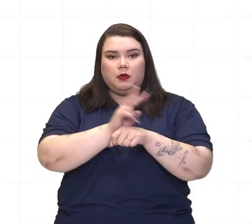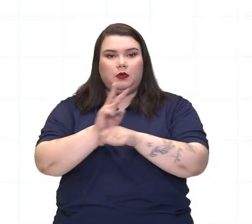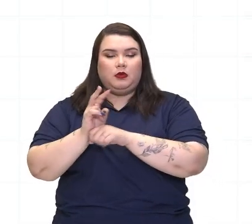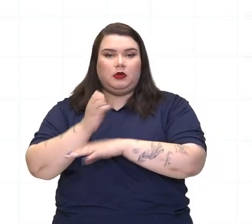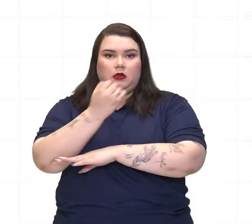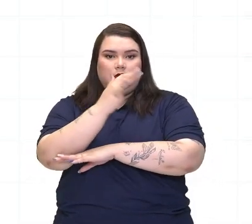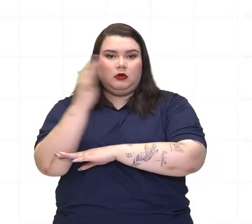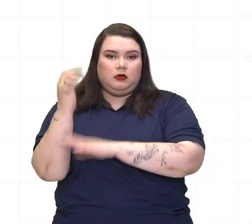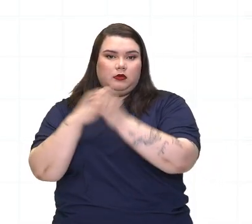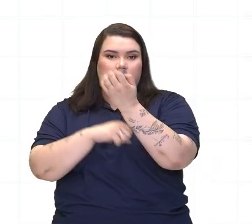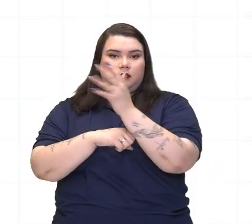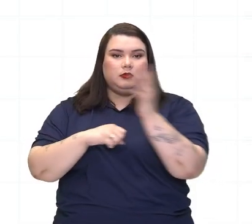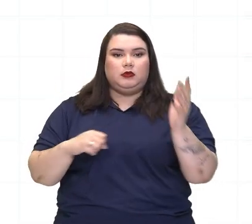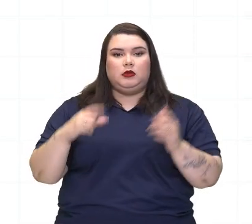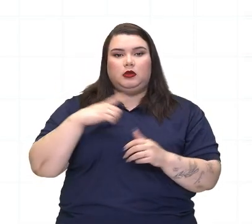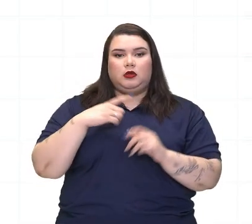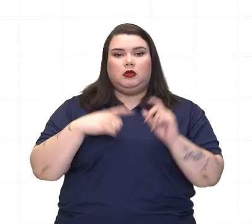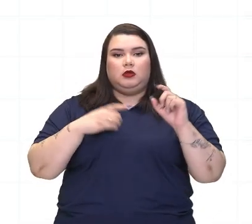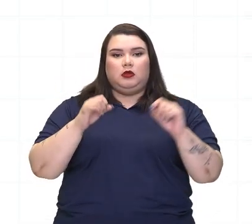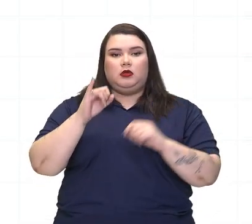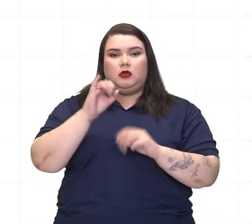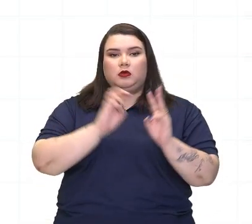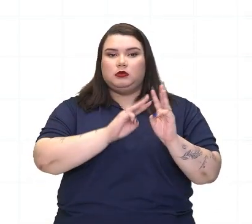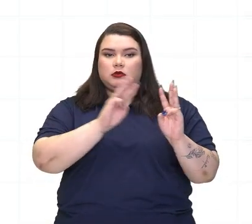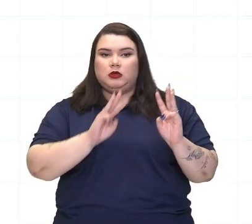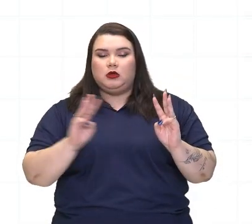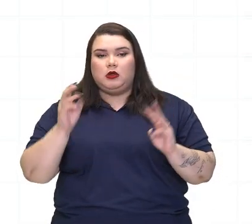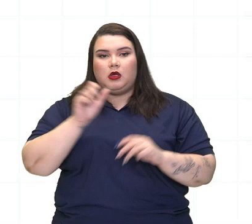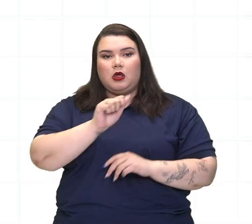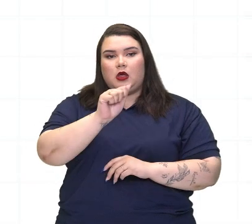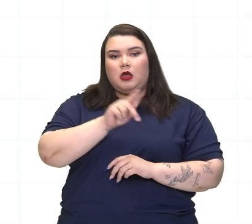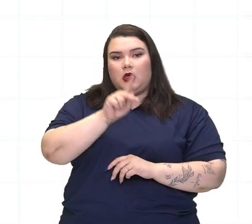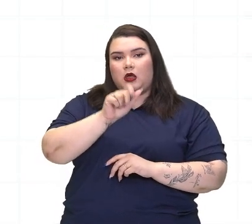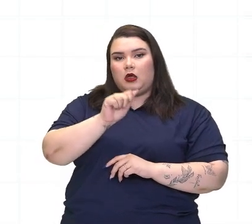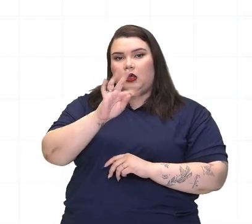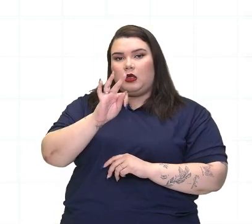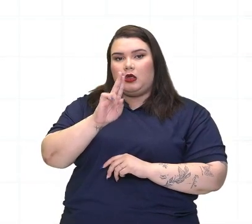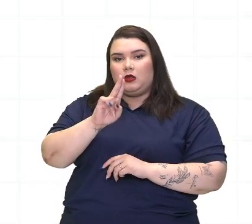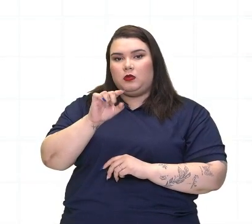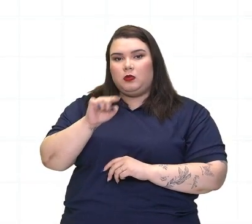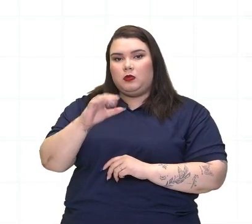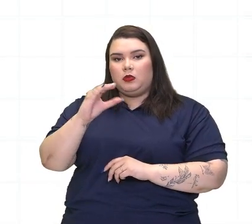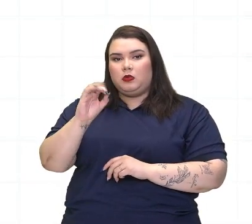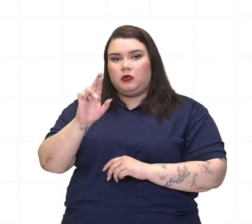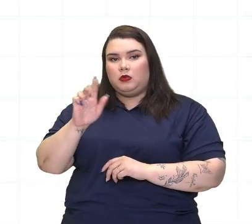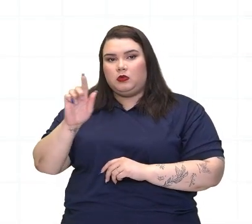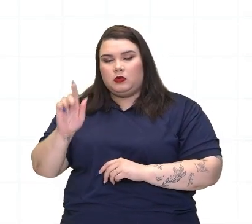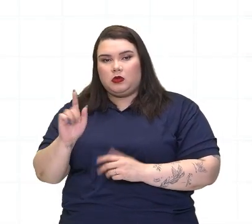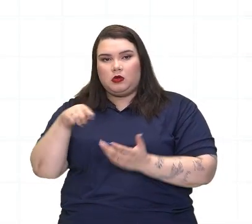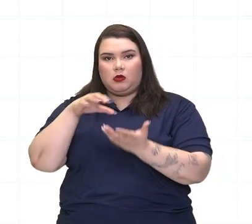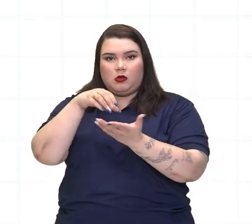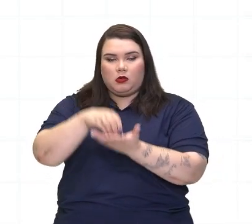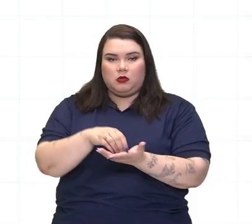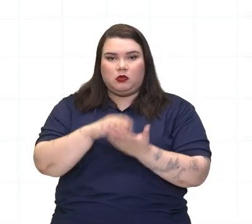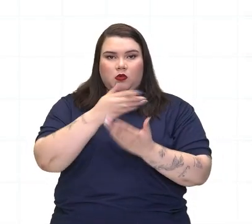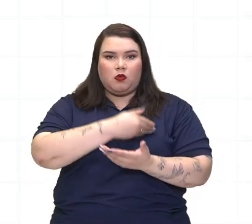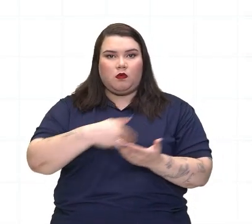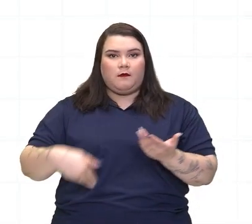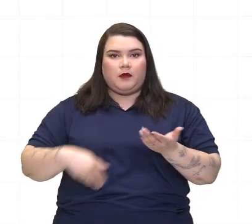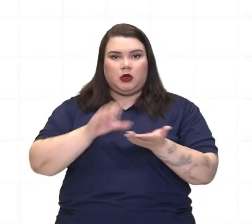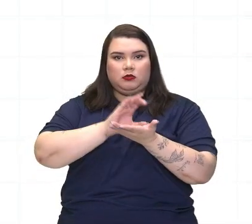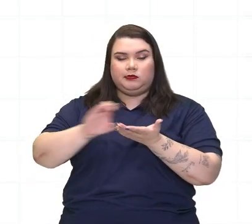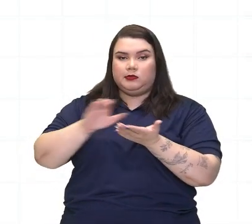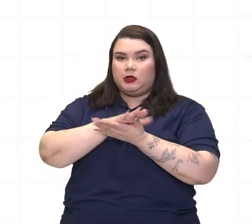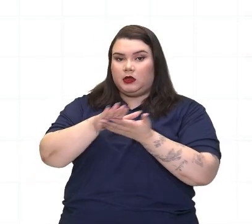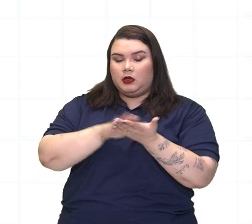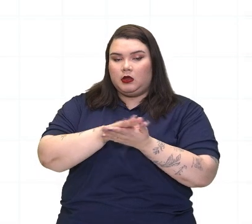floresta. Aqui nós temos o acatu.org, né? A ideia é geralmente de uma instituição sem fins lucrativos. Eles